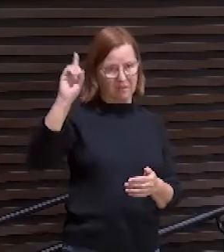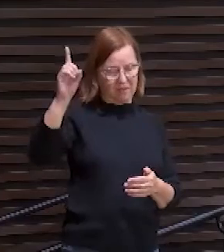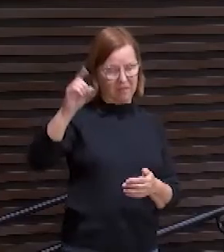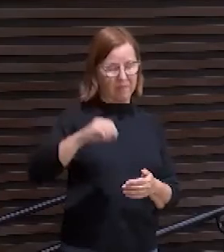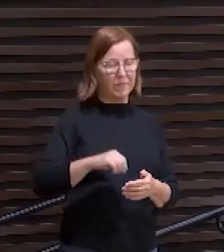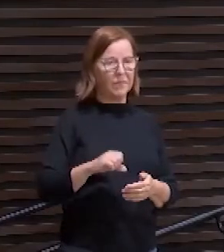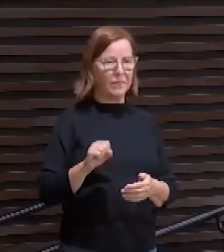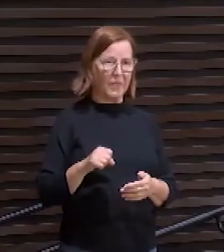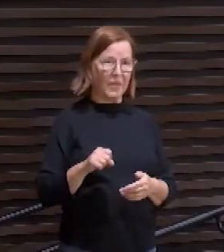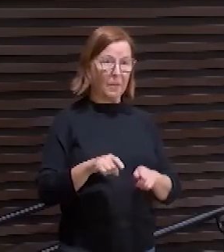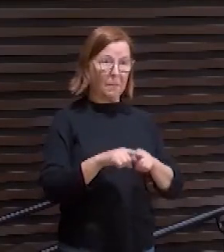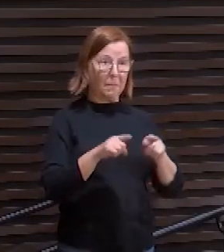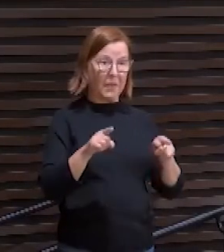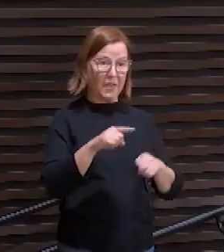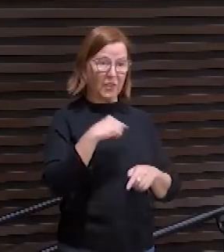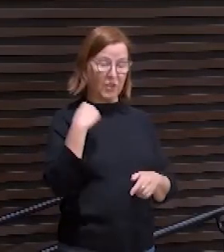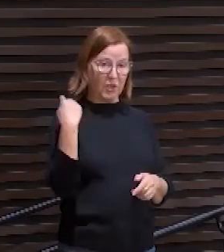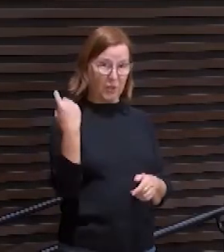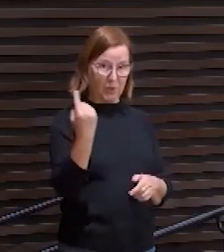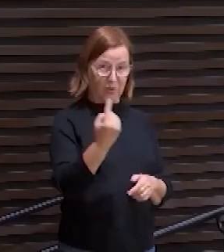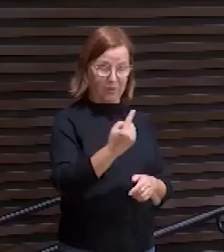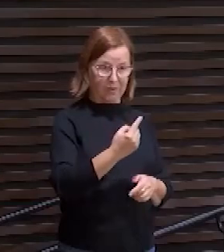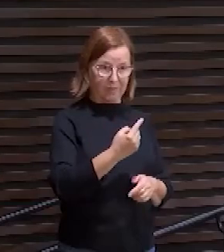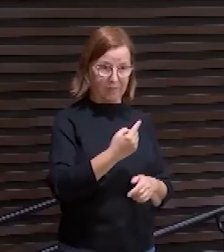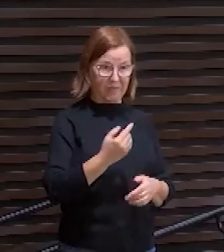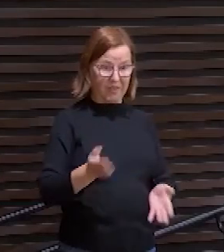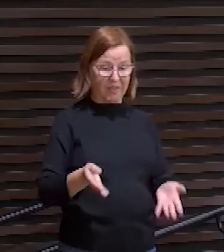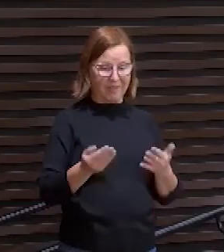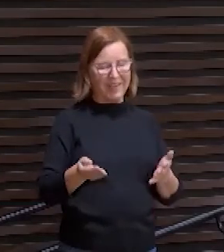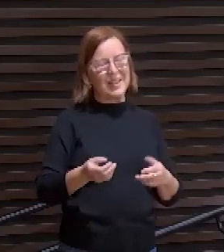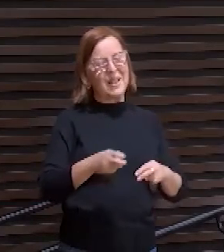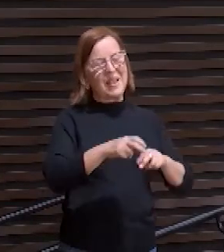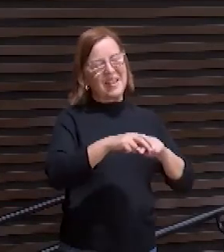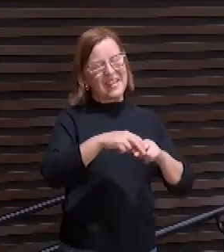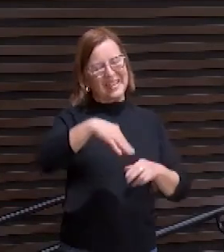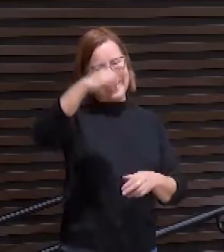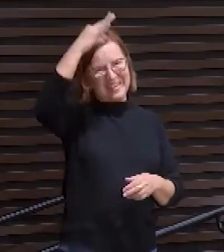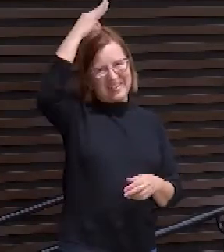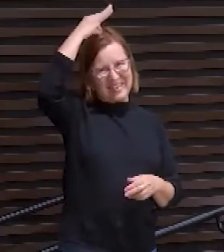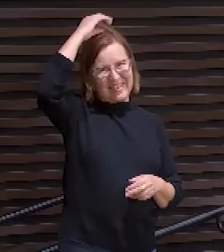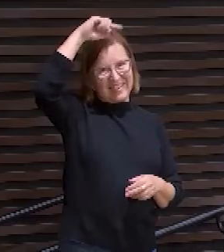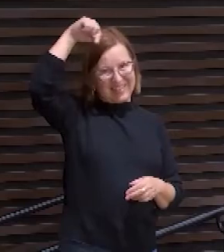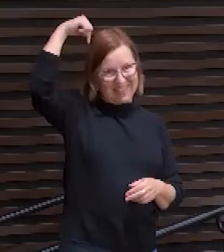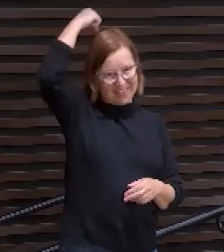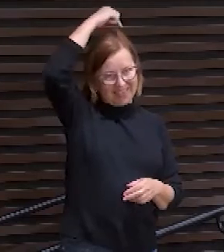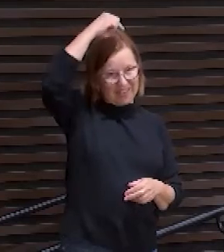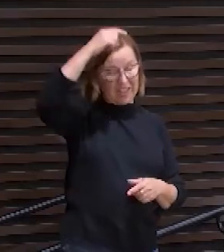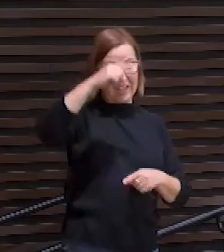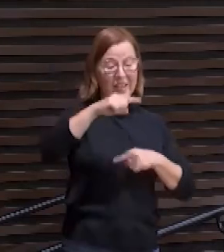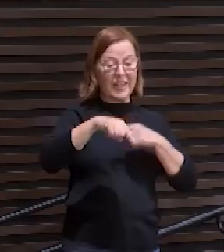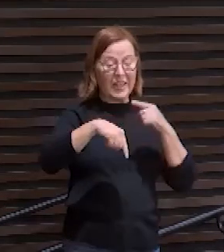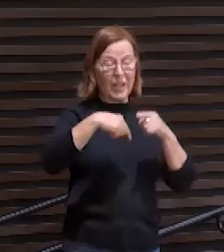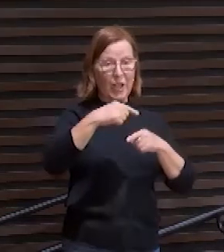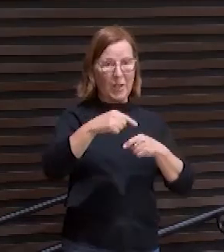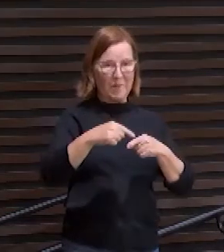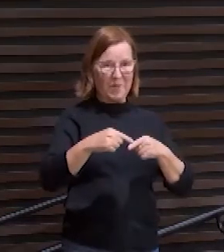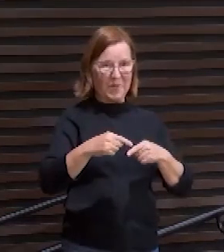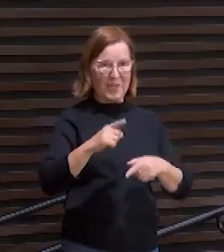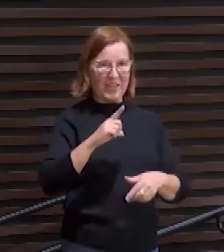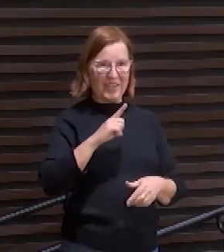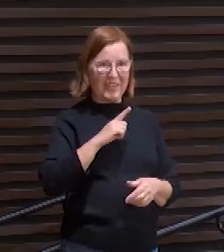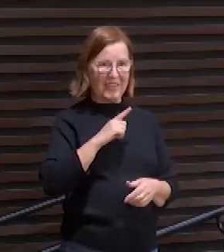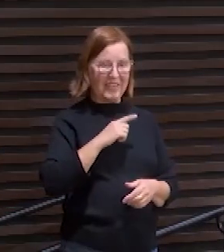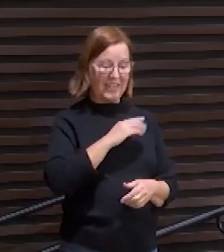Só que nós somos patrocinados pelo Espírito Santo após termos recebido uma vida